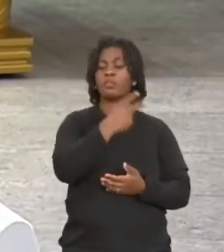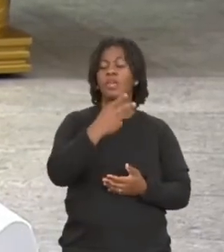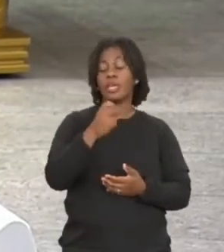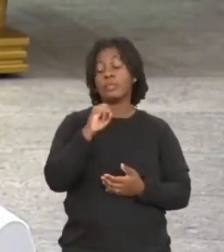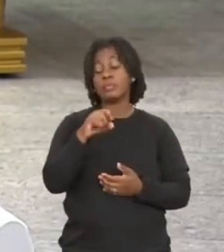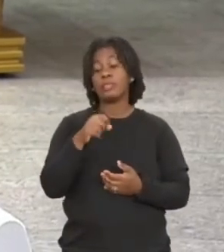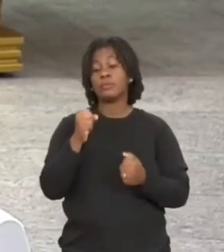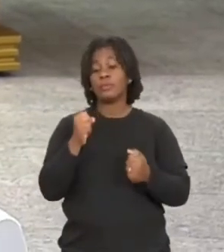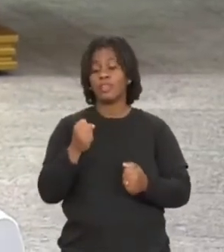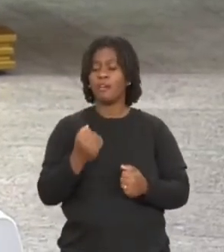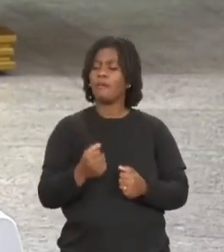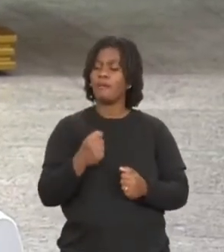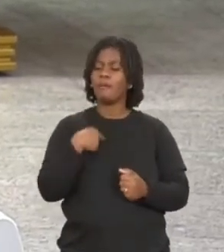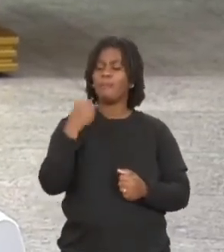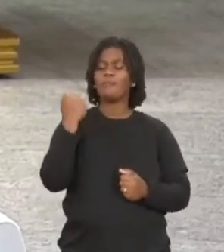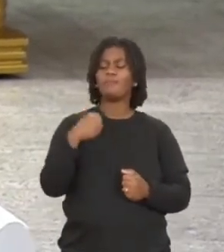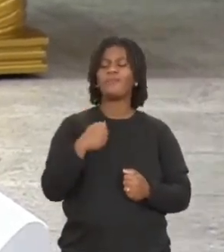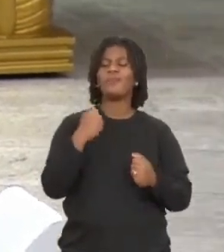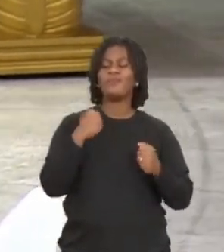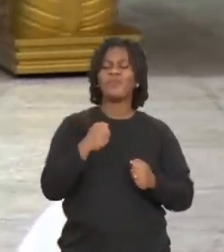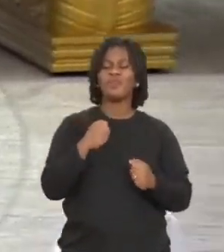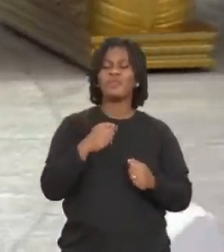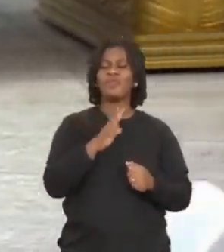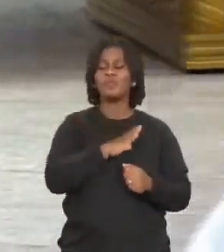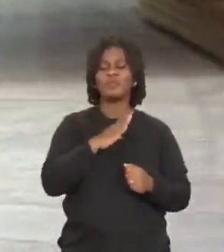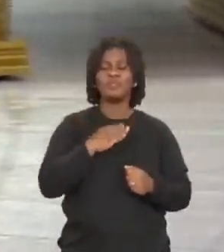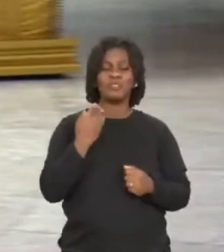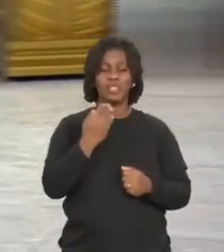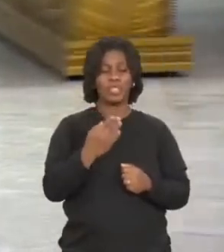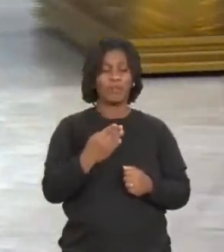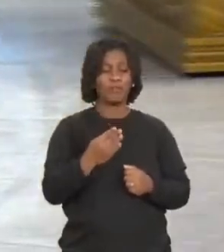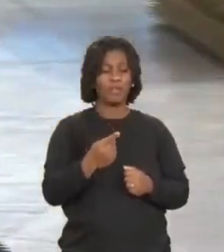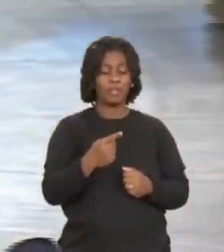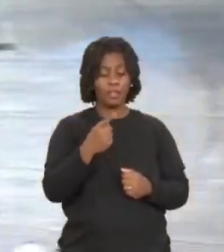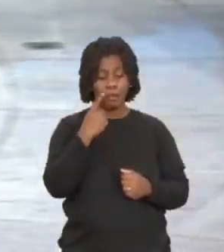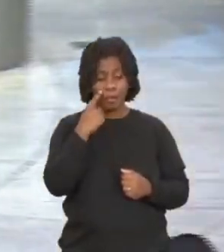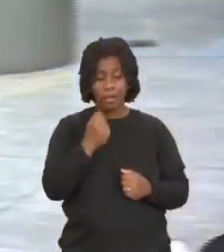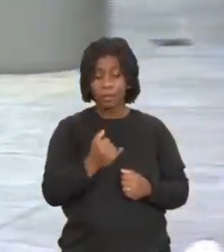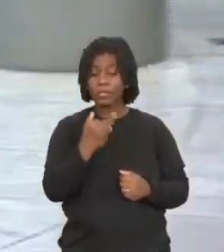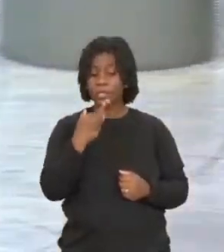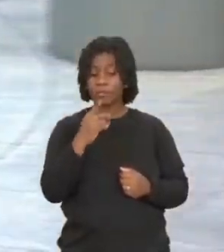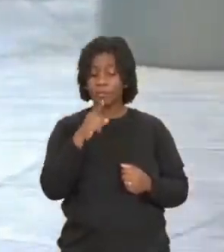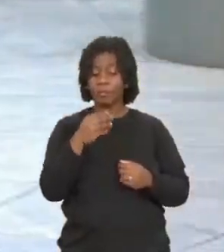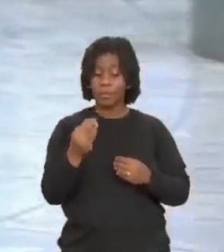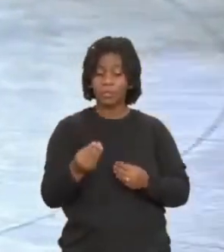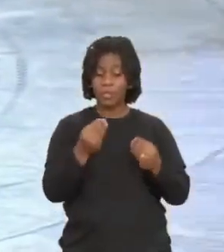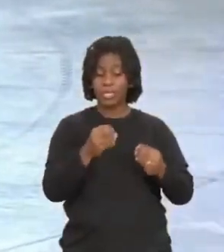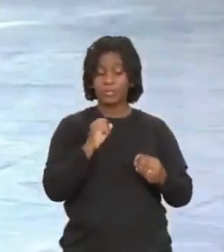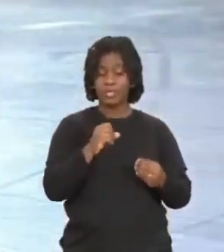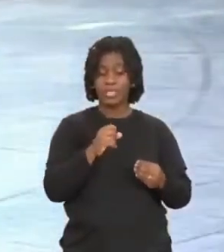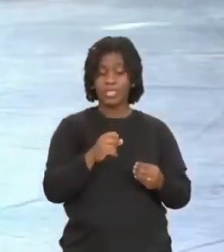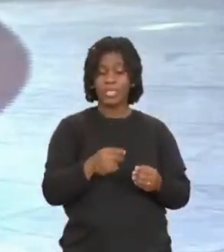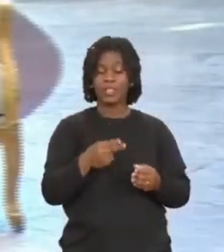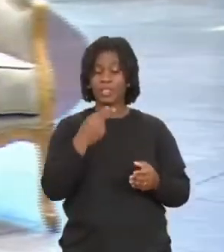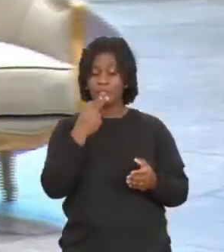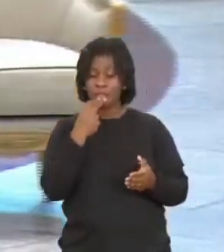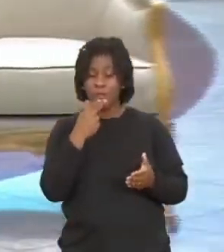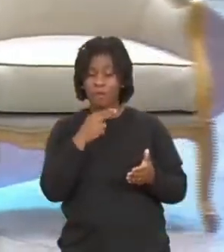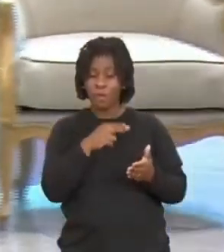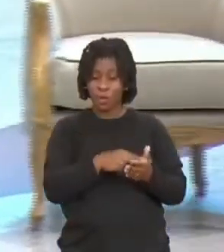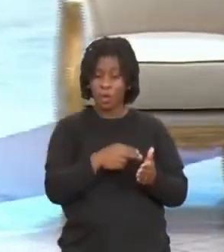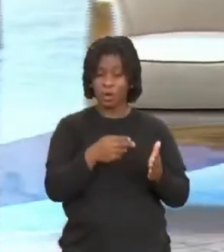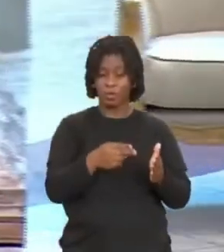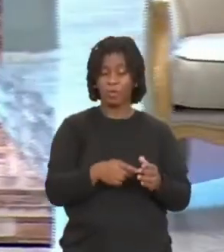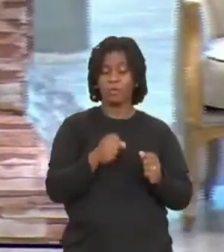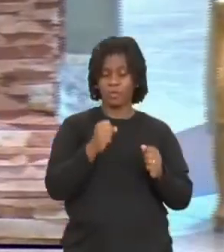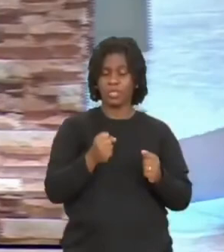bispo. Você vem aqui na frente, fala a quantidade que você pode doar. Se alguém trouxe algum envelope, não entregou ainda, põe na sacola. Nós vamos terminar a reunião agora. Sai